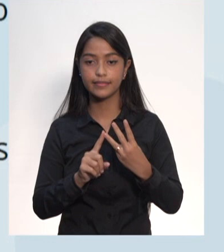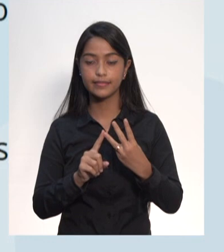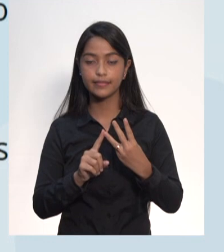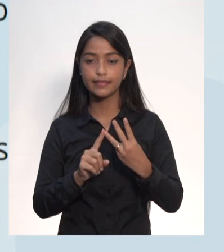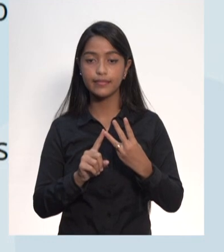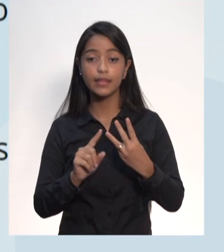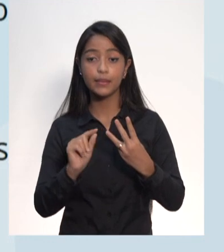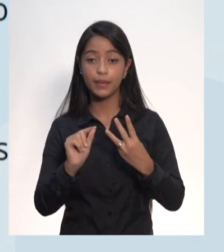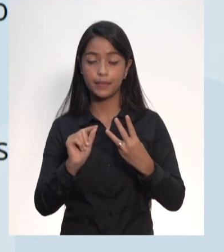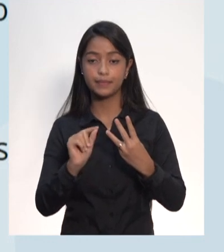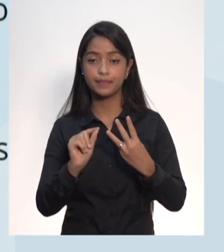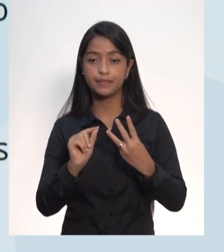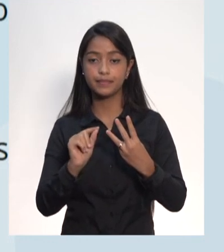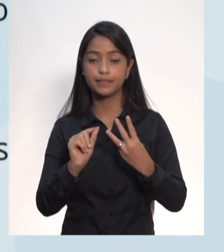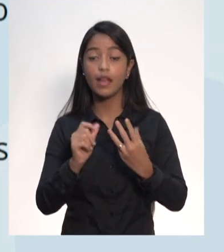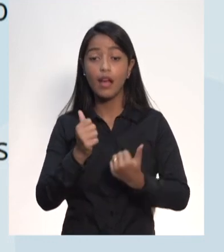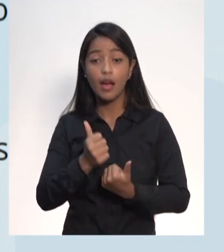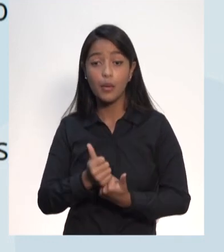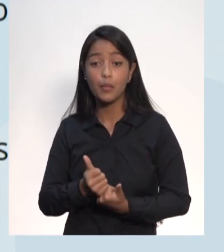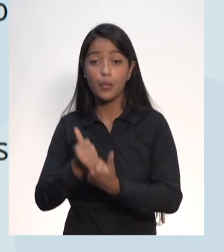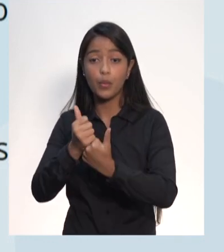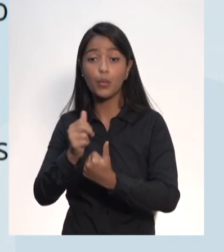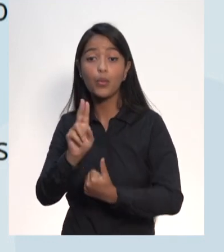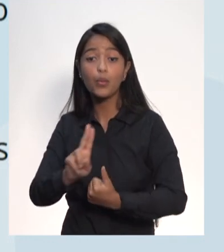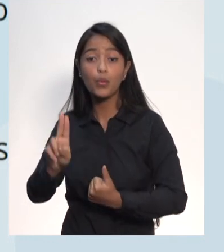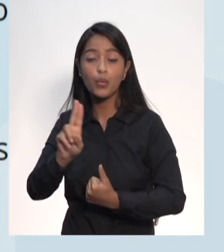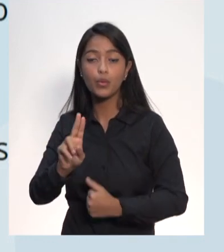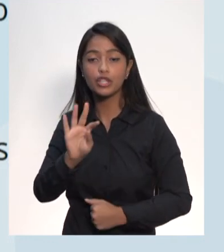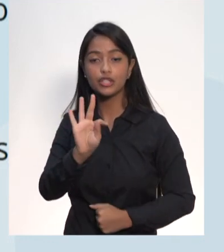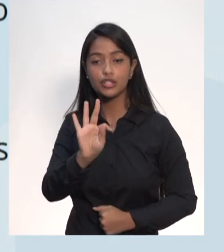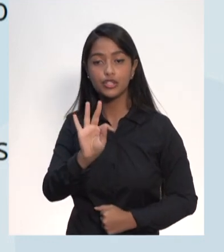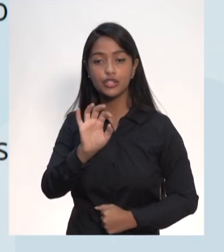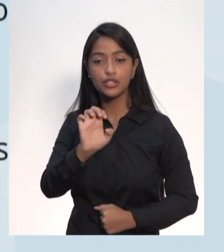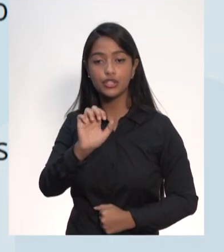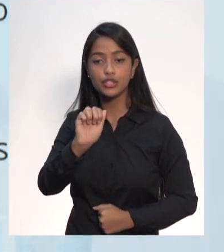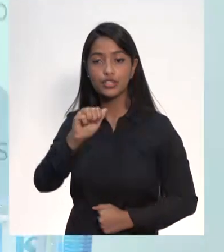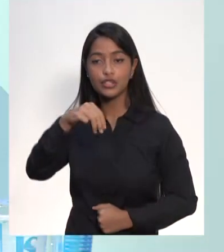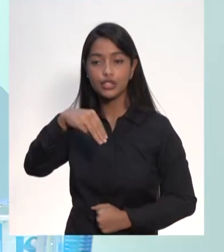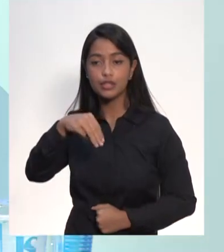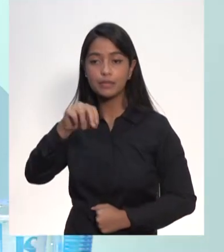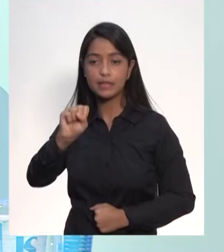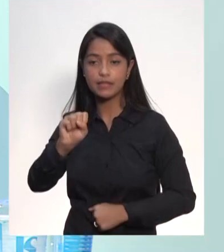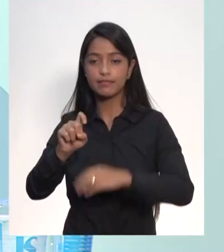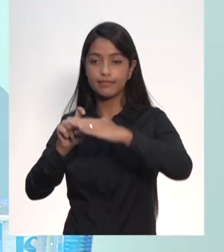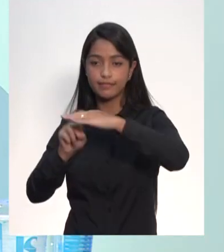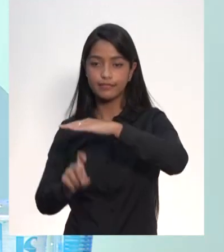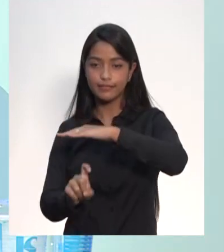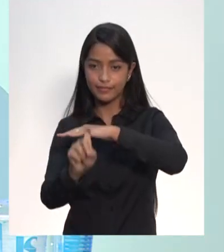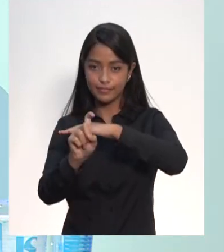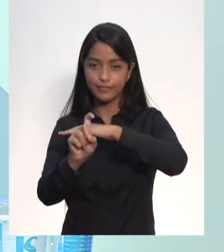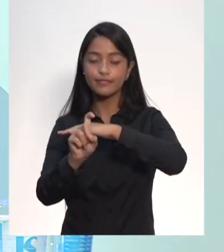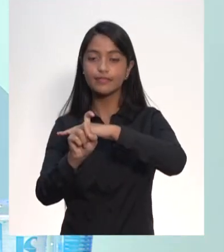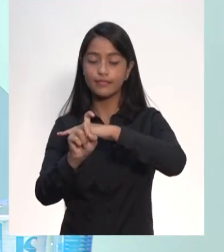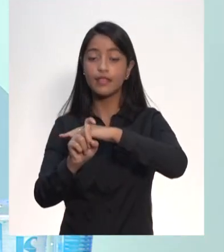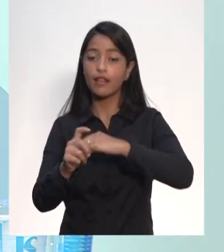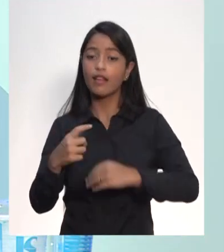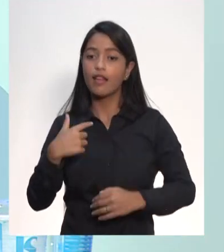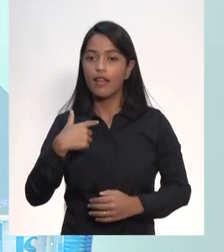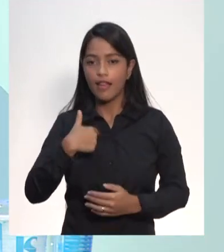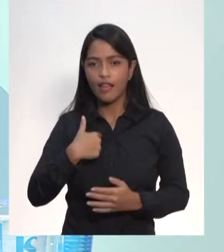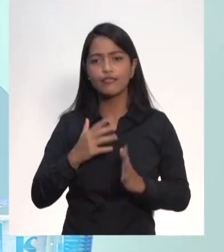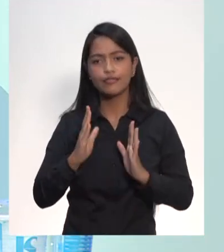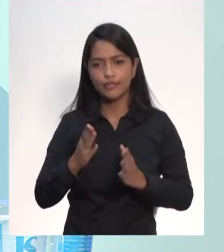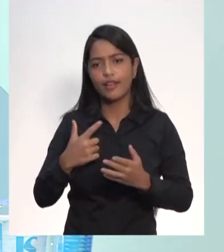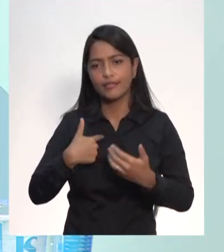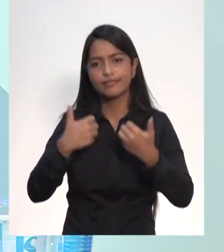um apoio para a utilização da ferramenta Teams, né? Eu tenho sempre dito aqui no início da fala, não é um curso,